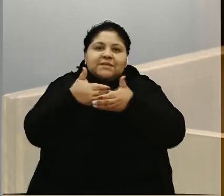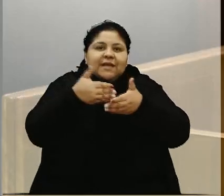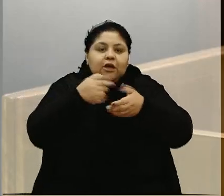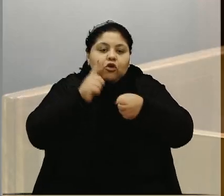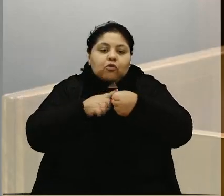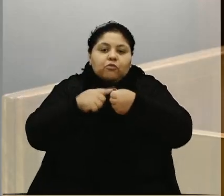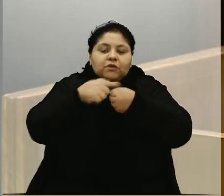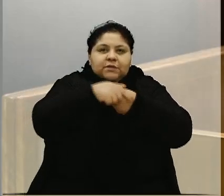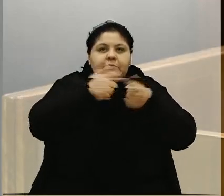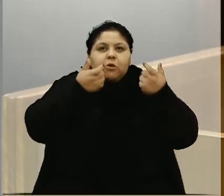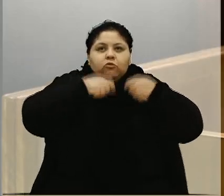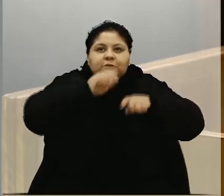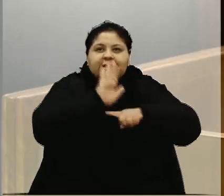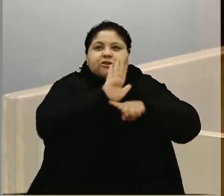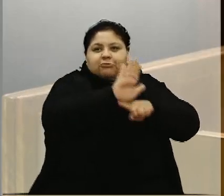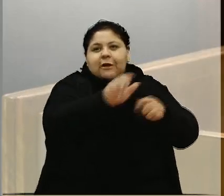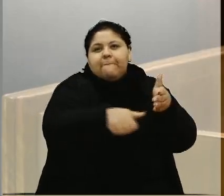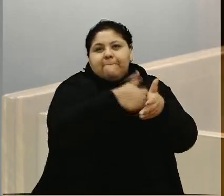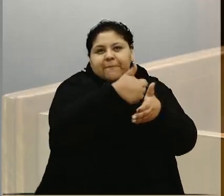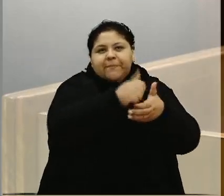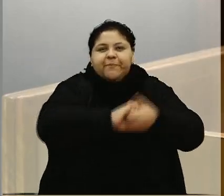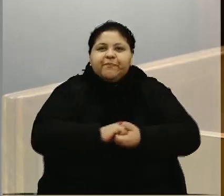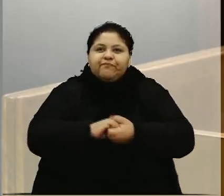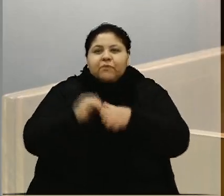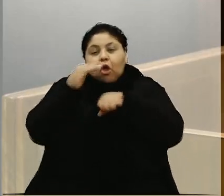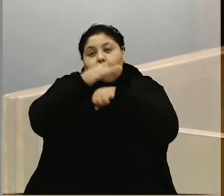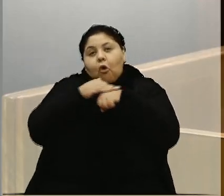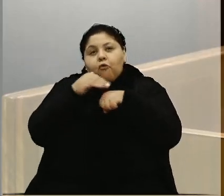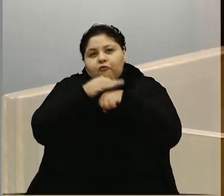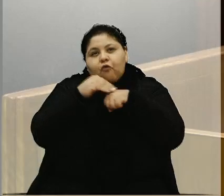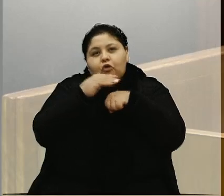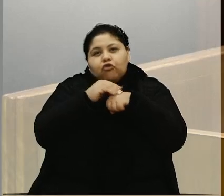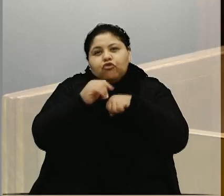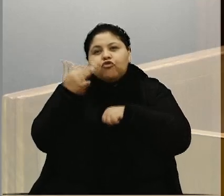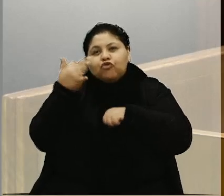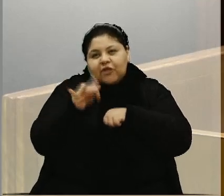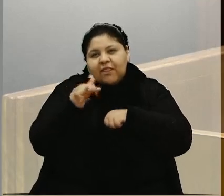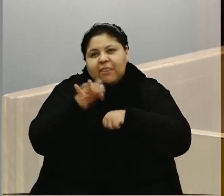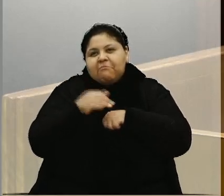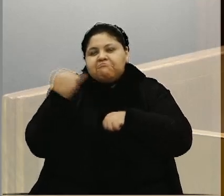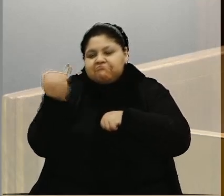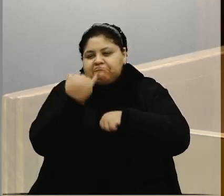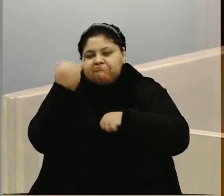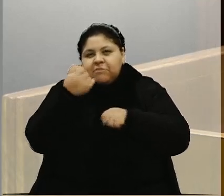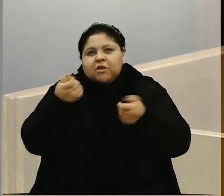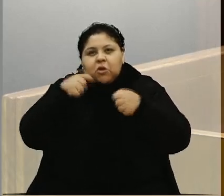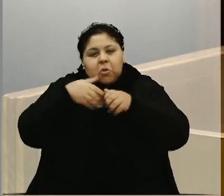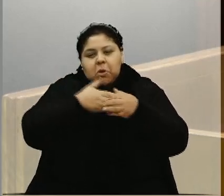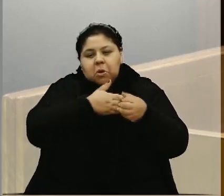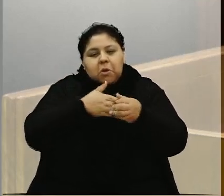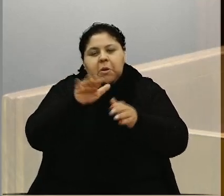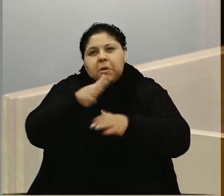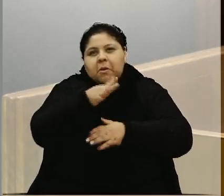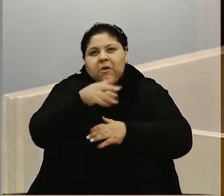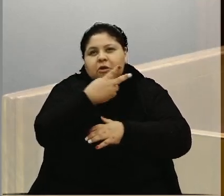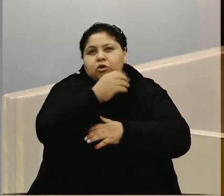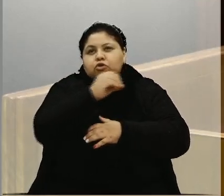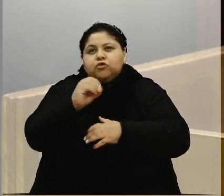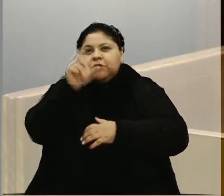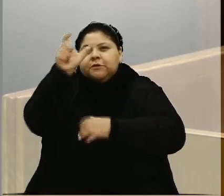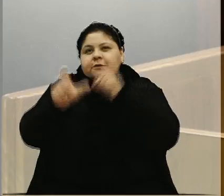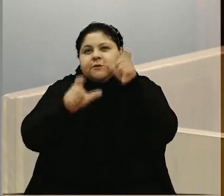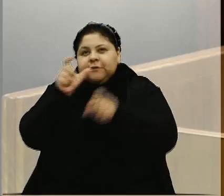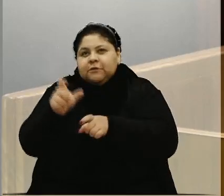família. O Conforto na Dor, ele é excepcional. Nós conseguimos assistir aproximadamente 200 pessoas